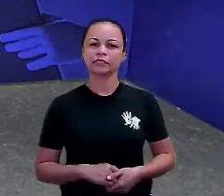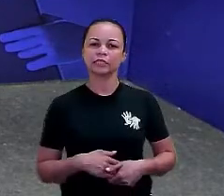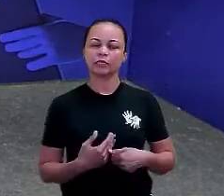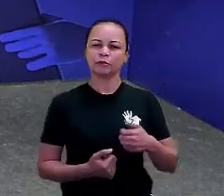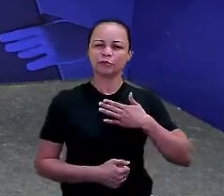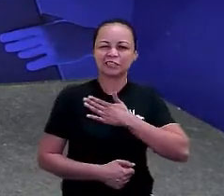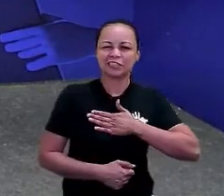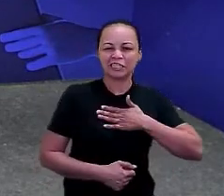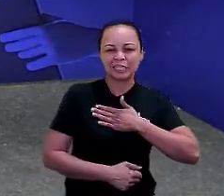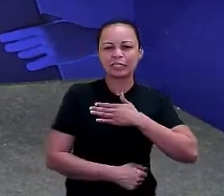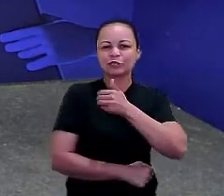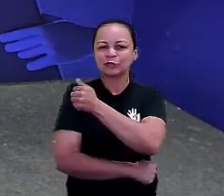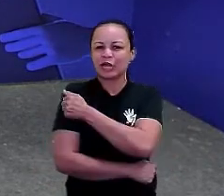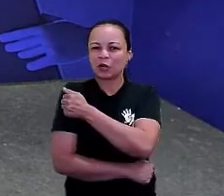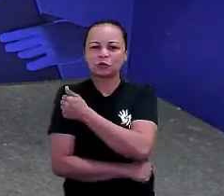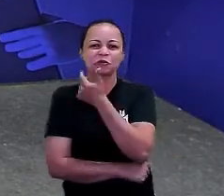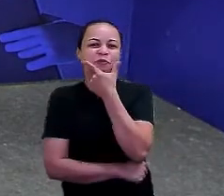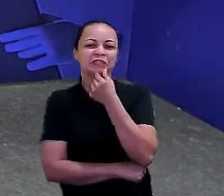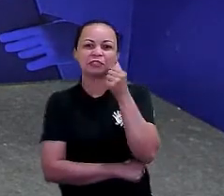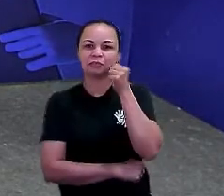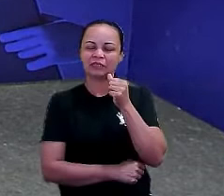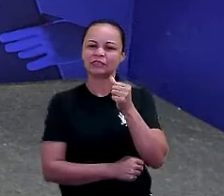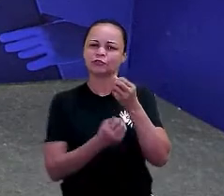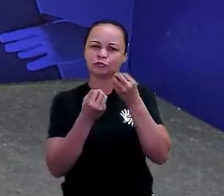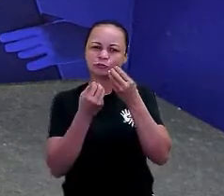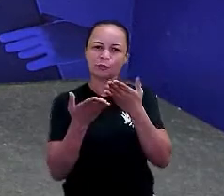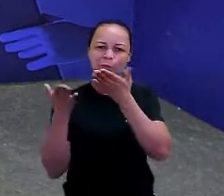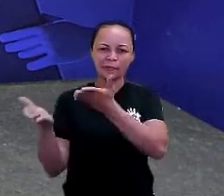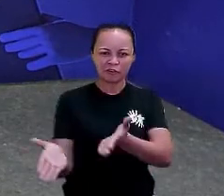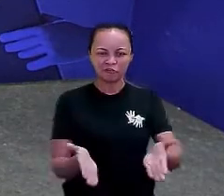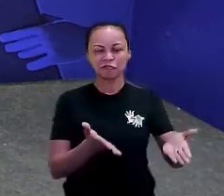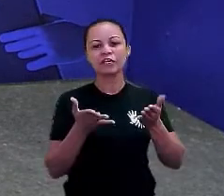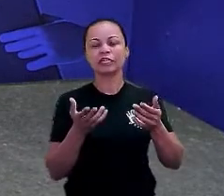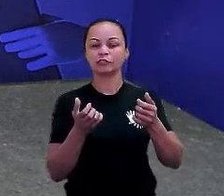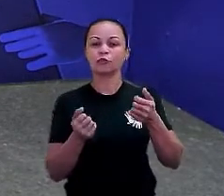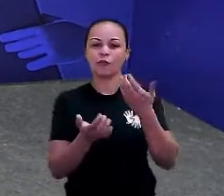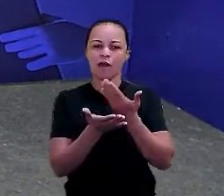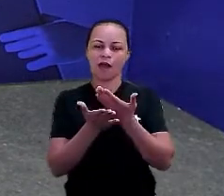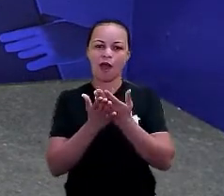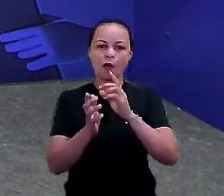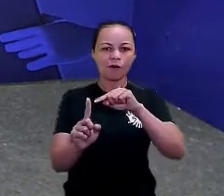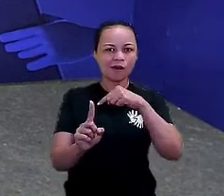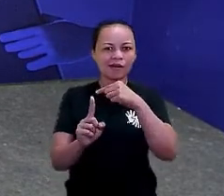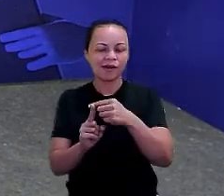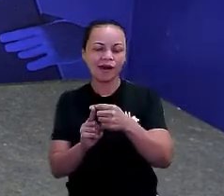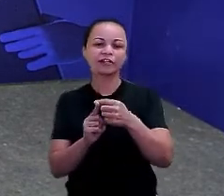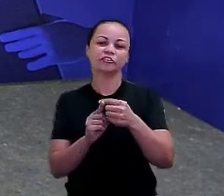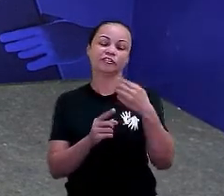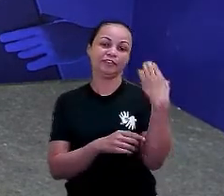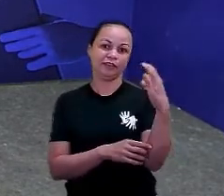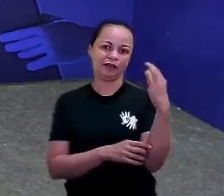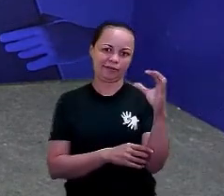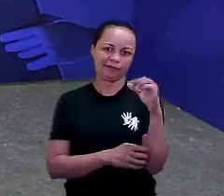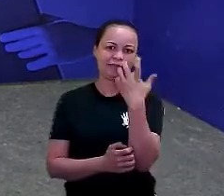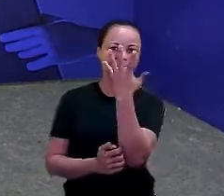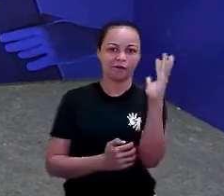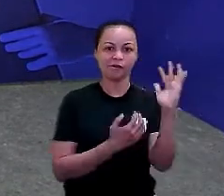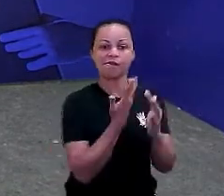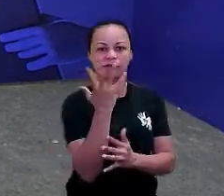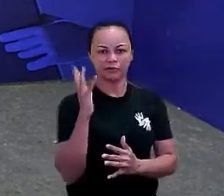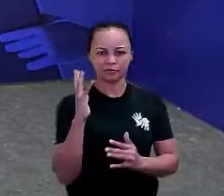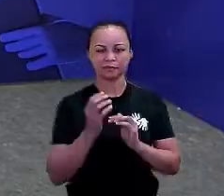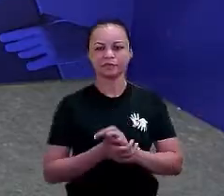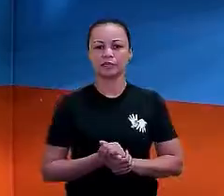queridos alunos e alunas, sejam todos bem-vindos e bem-vindas a mais uma aula de Ciências da Natureza. Nessa aula de